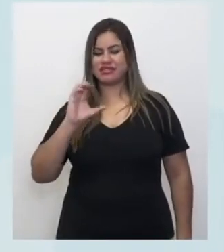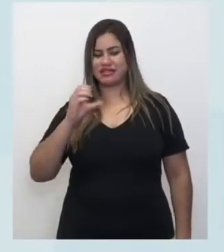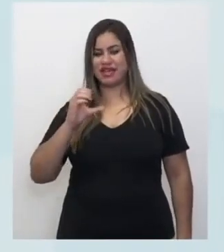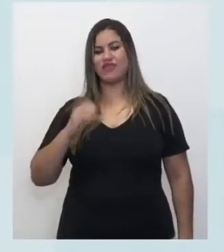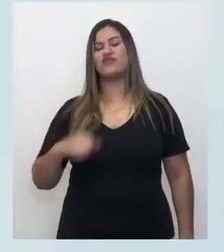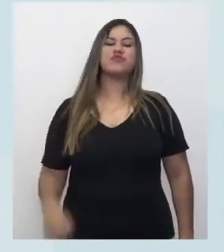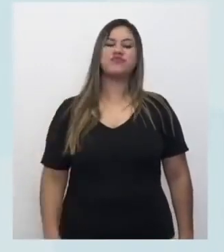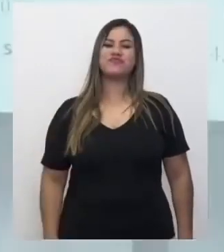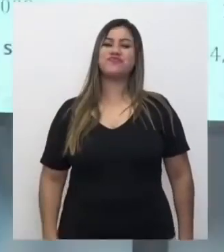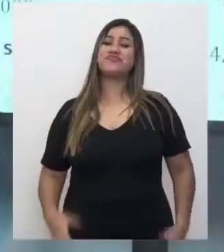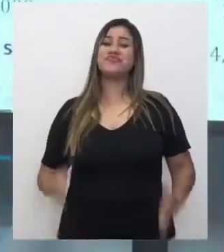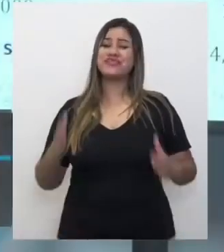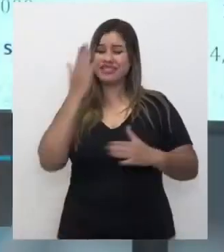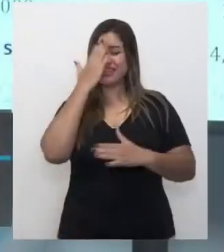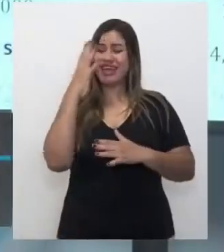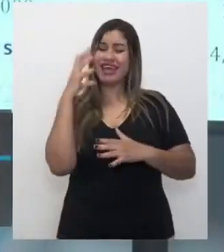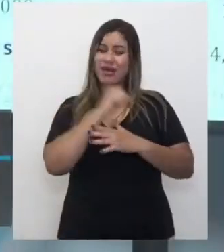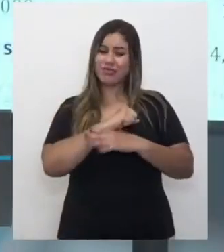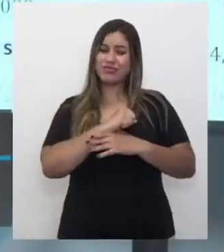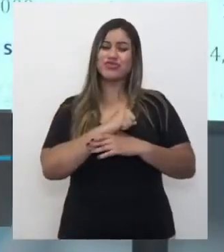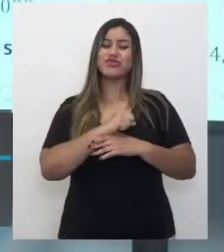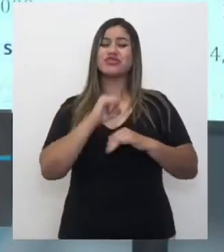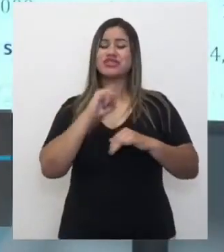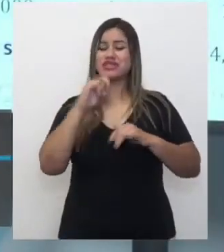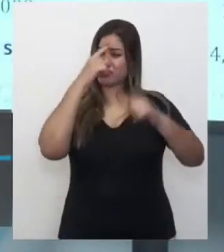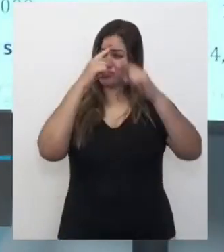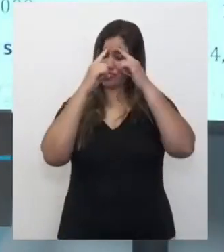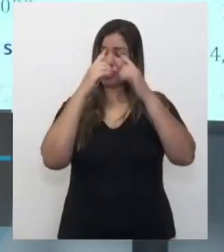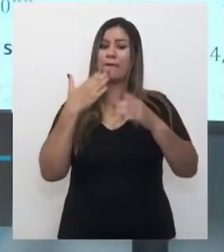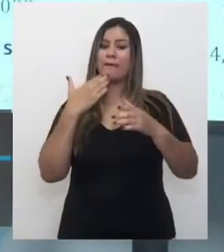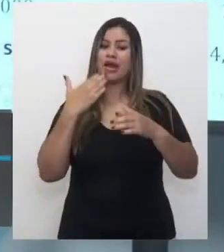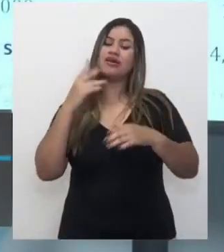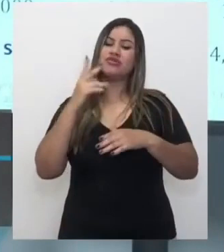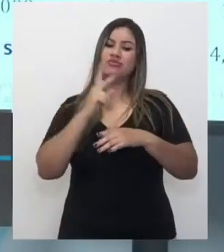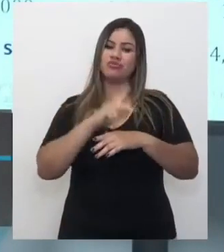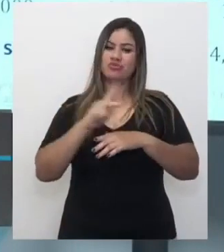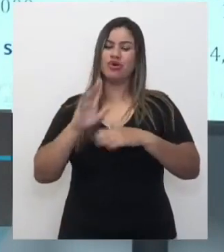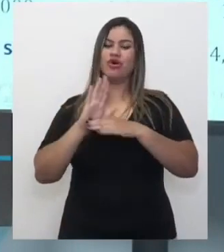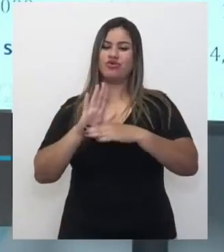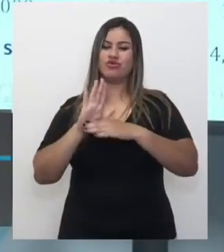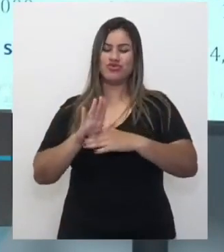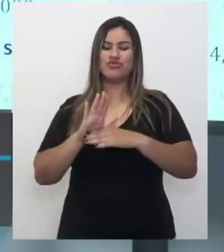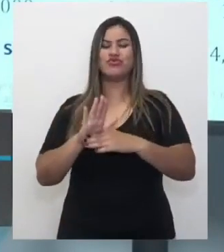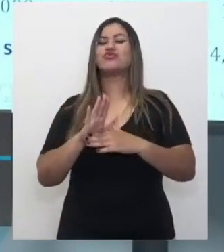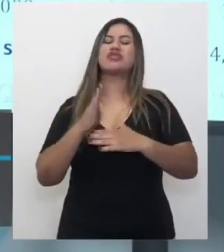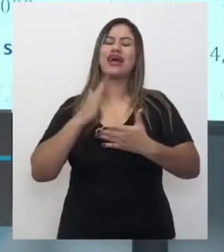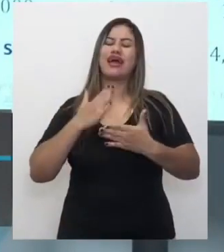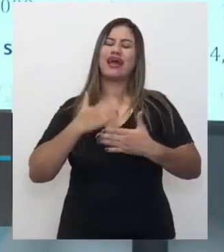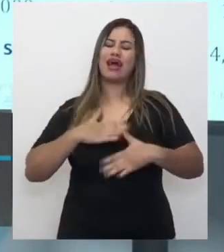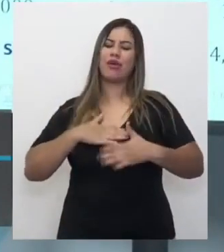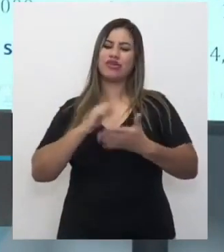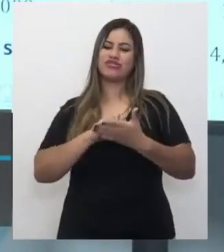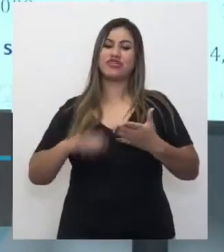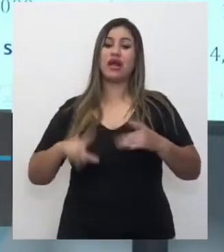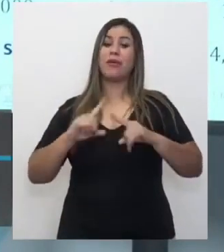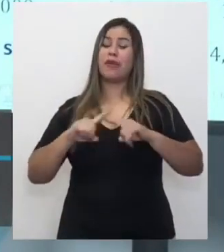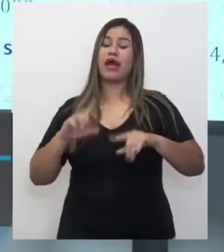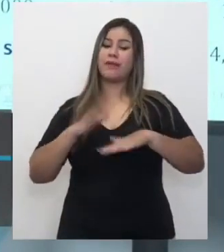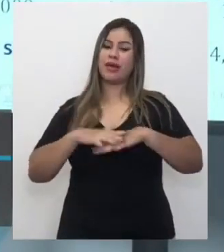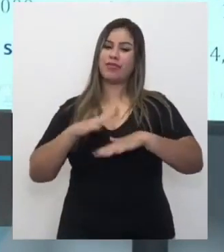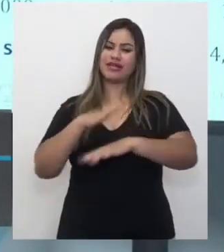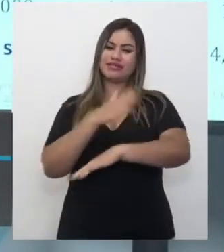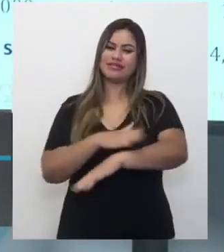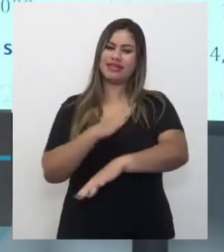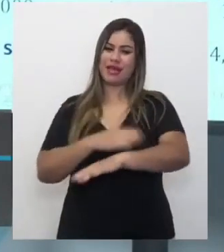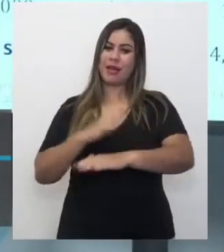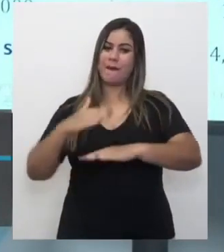4,32. Sei que foi meio corridinho, então se ficou com dúvida, pede ajuda lá para o seu professor fazer com calma essa atividade. Mas não esqueça, a matemática é prática, quanto mais você